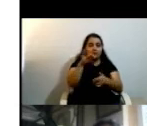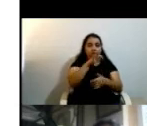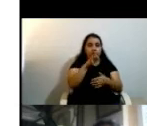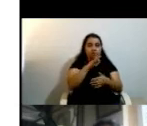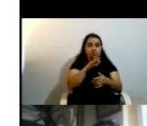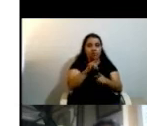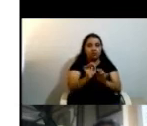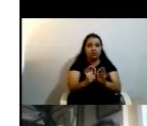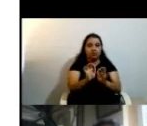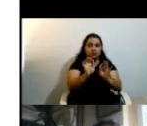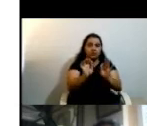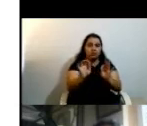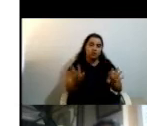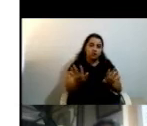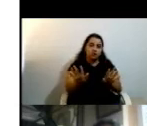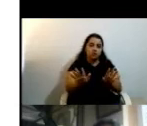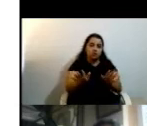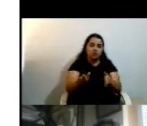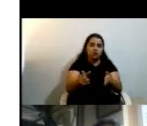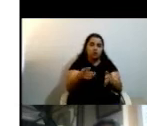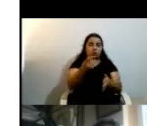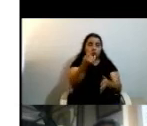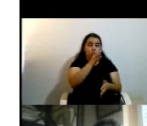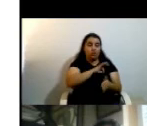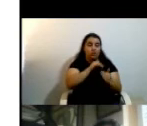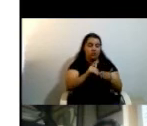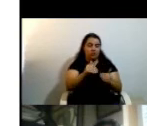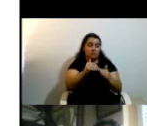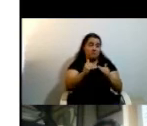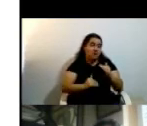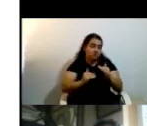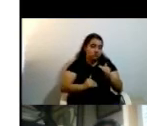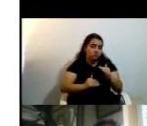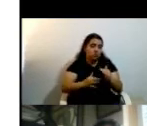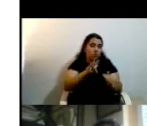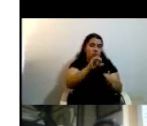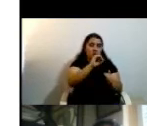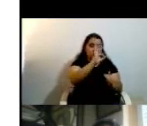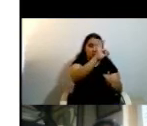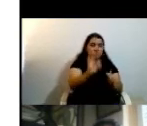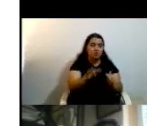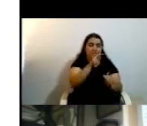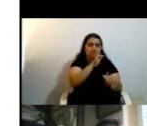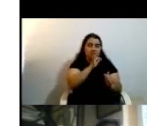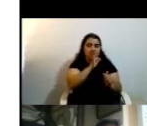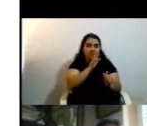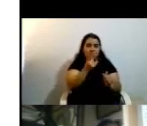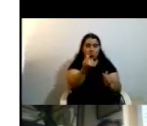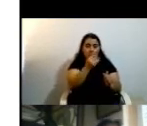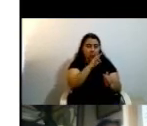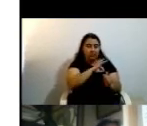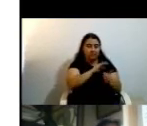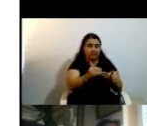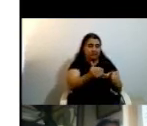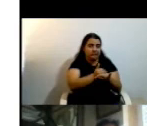esta persistência de salários baixos, ou seja, 40% dos agregados familiares têm um rendimento baixo até aos